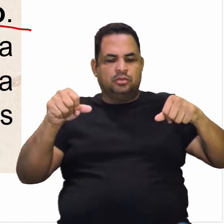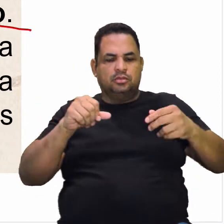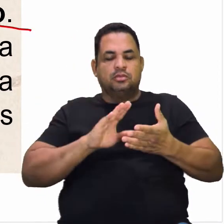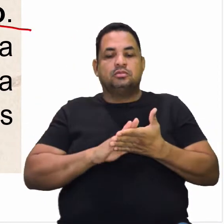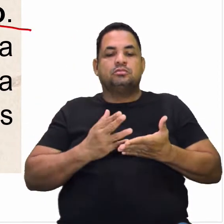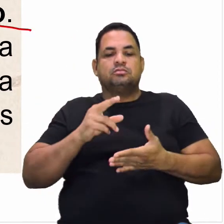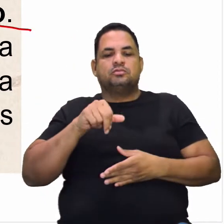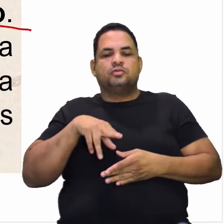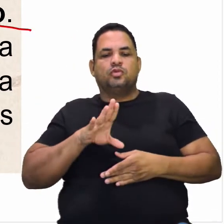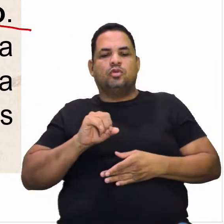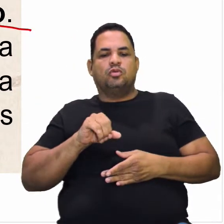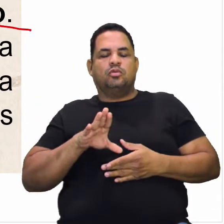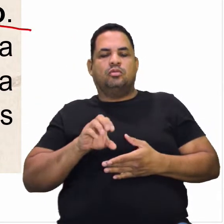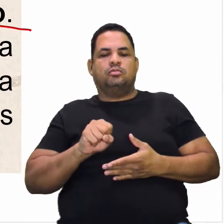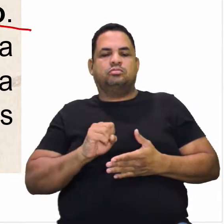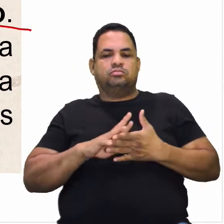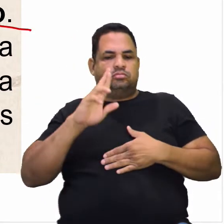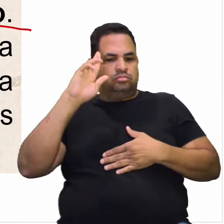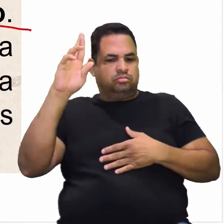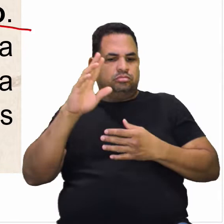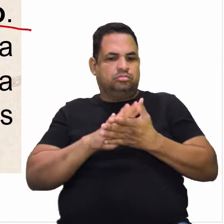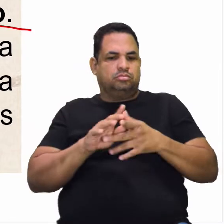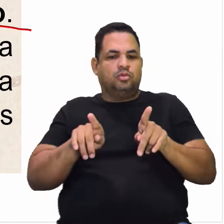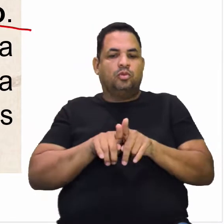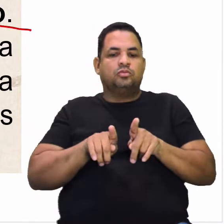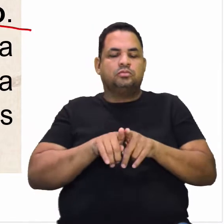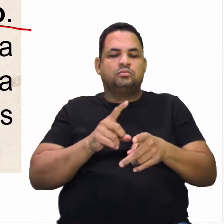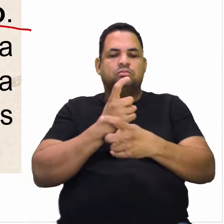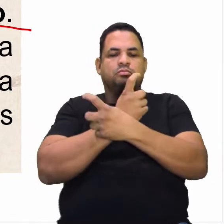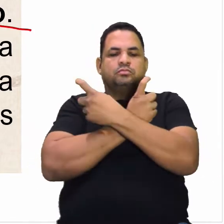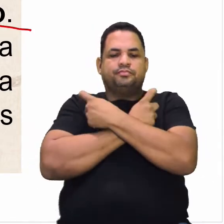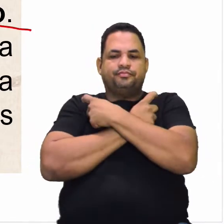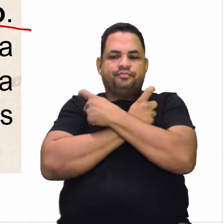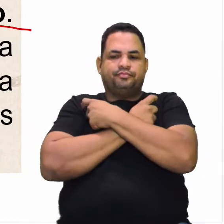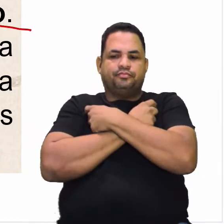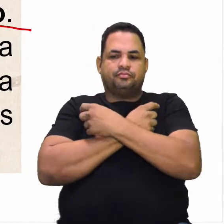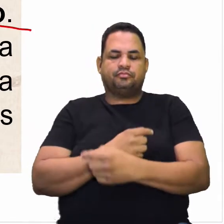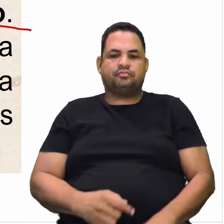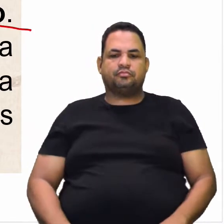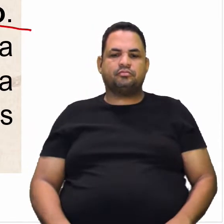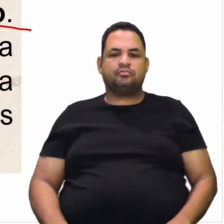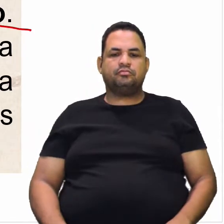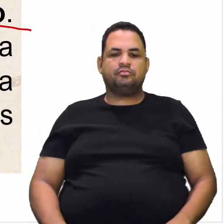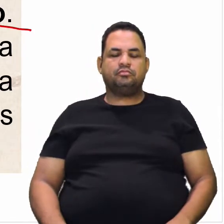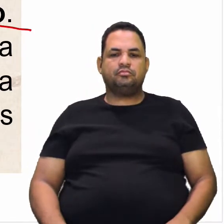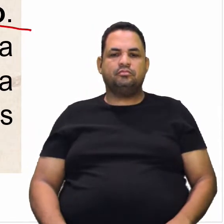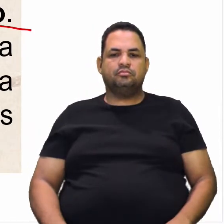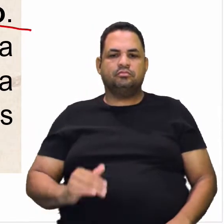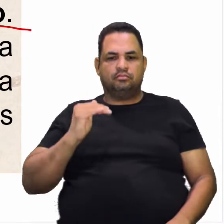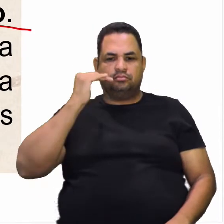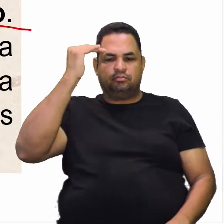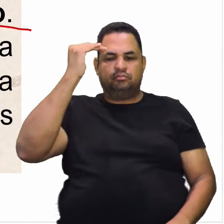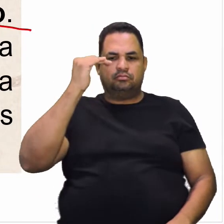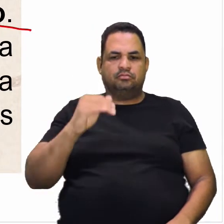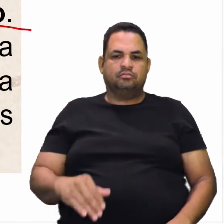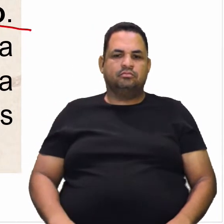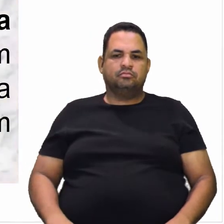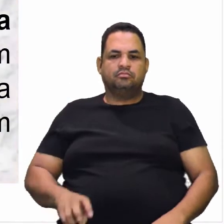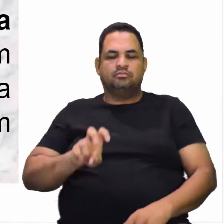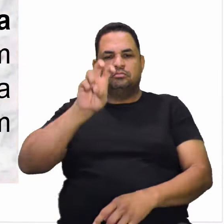seja, os donos da terra poderiam ser os nobres ou o faraó, como dono supremo do